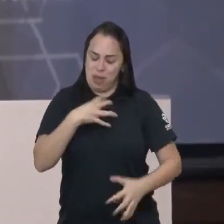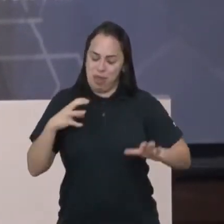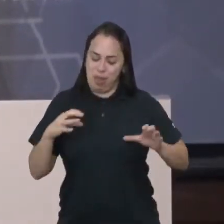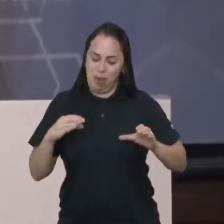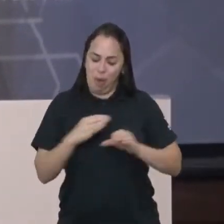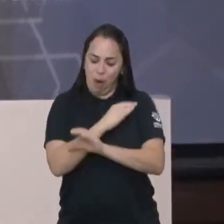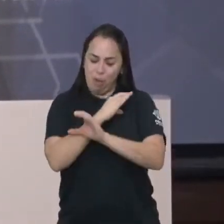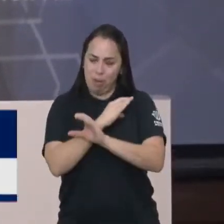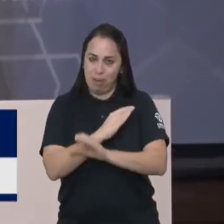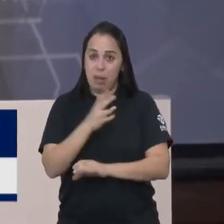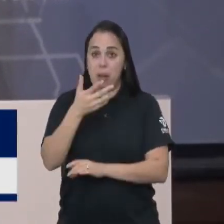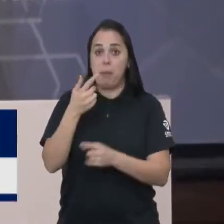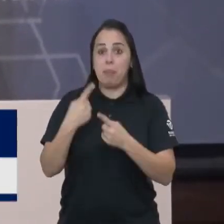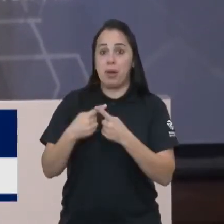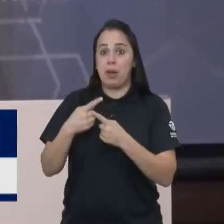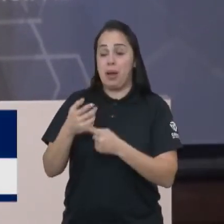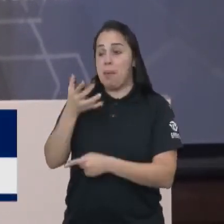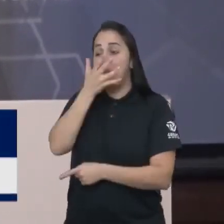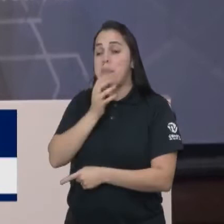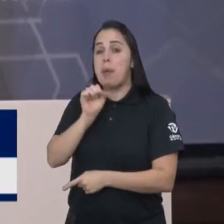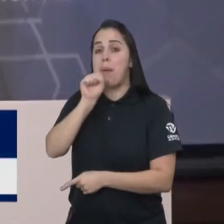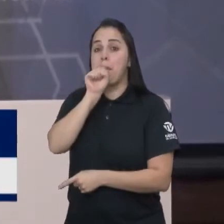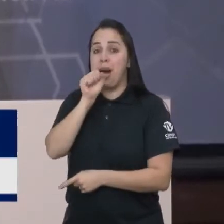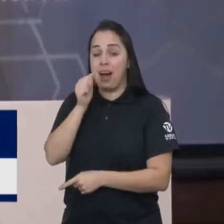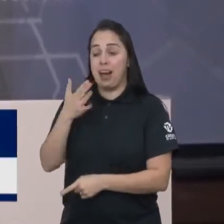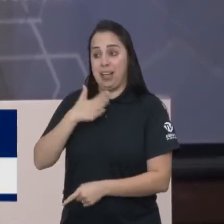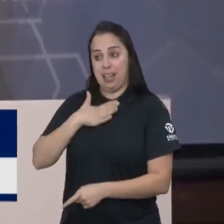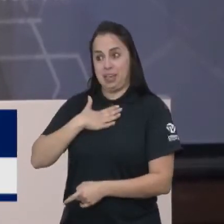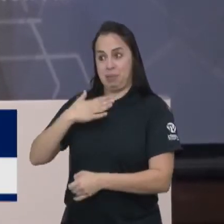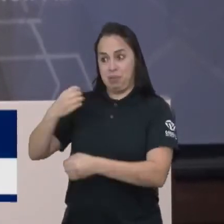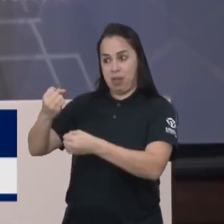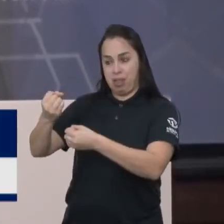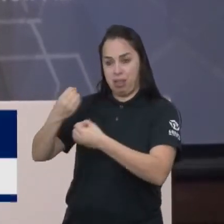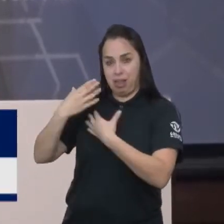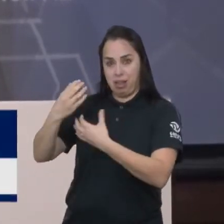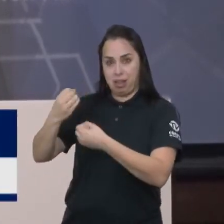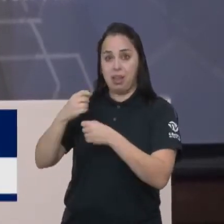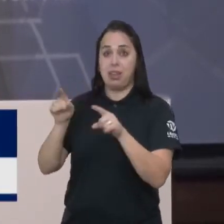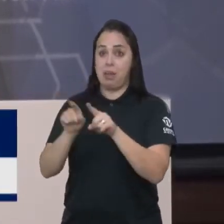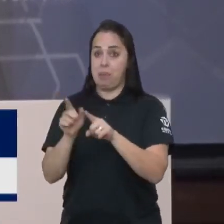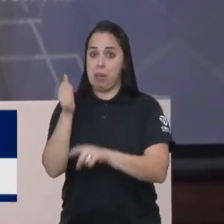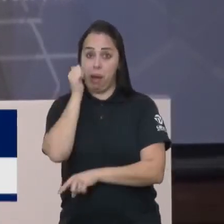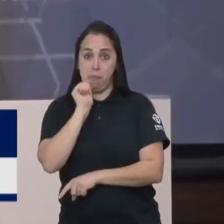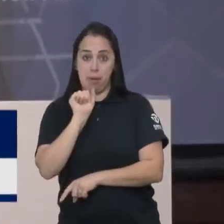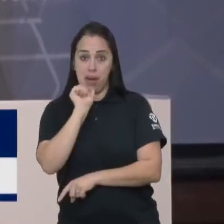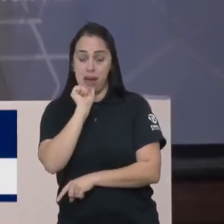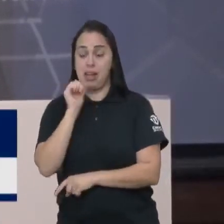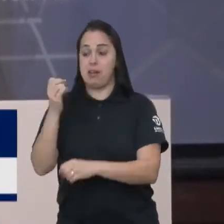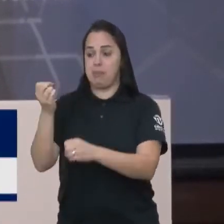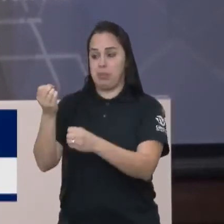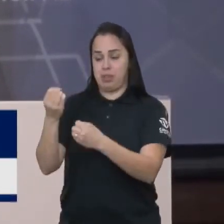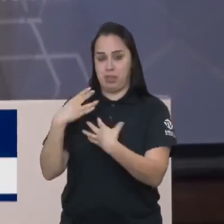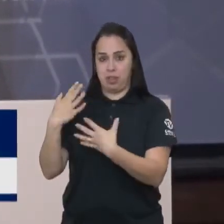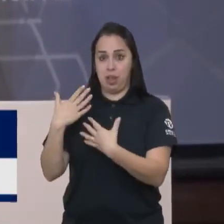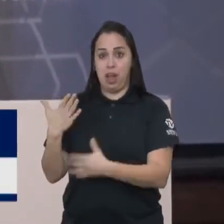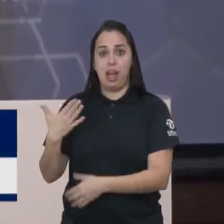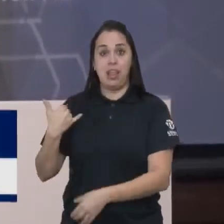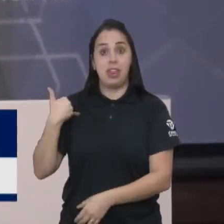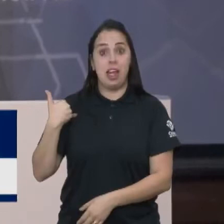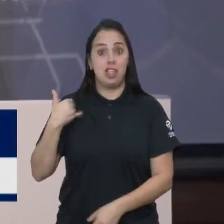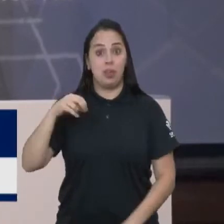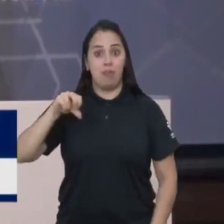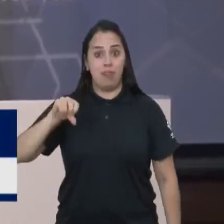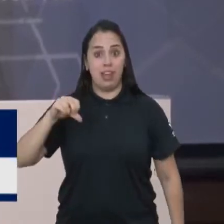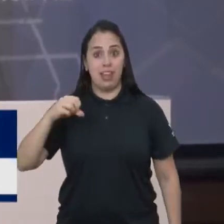meu falecido pai, Coronel Trindade, e ainda cultivado por minha mãe, Dona Vera, hoje com 93